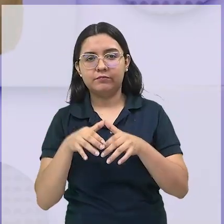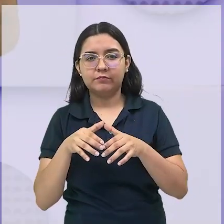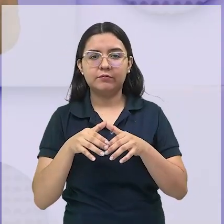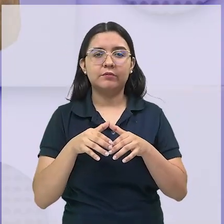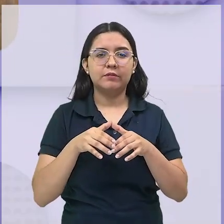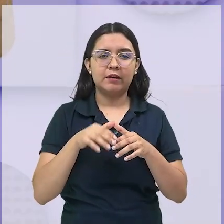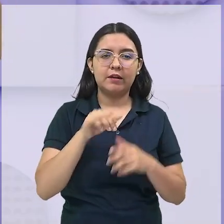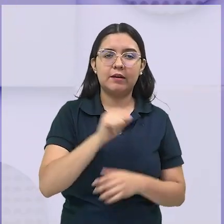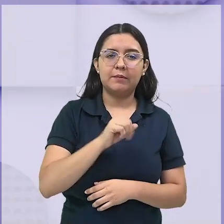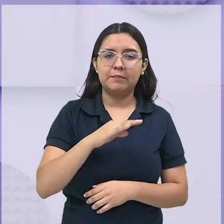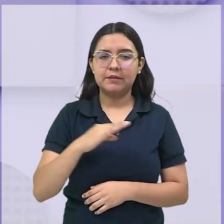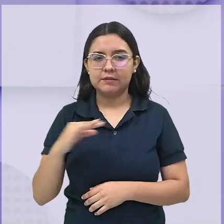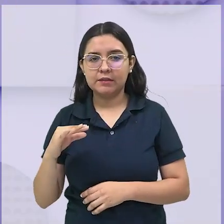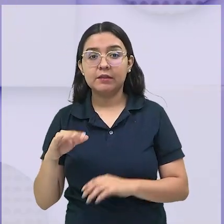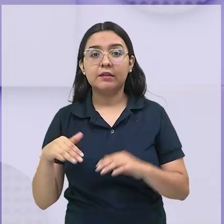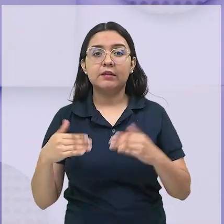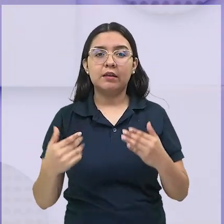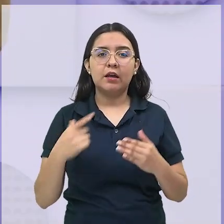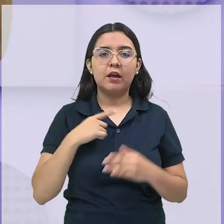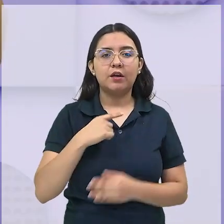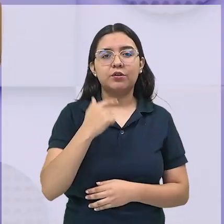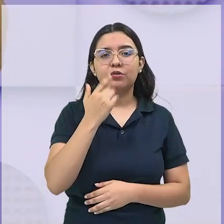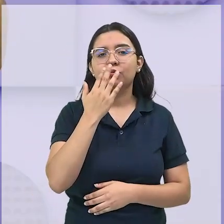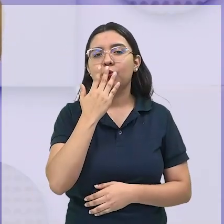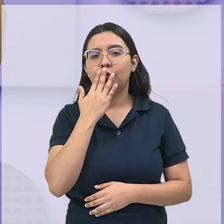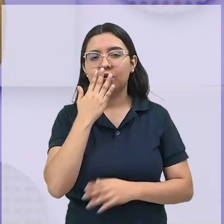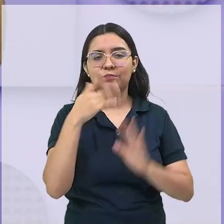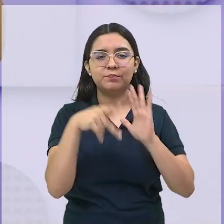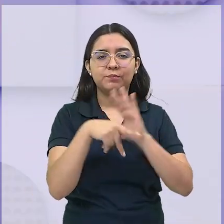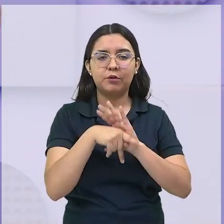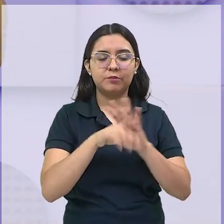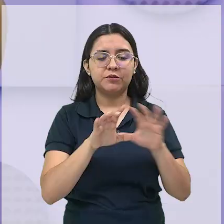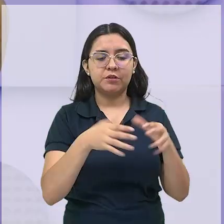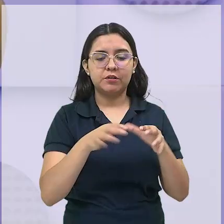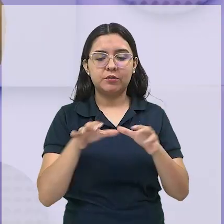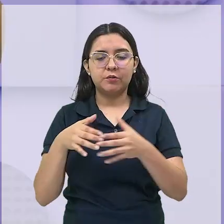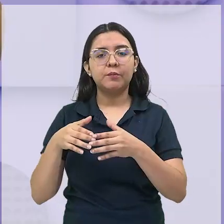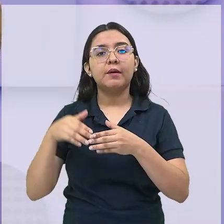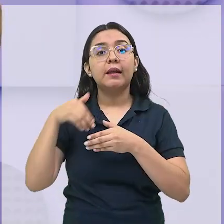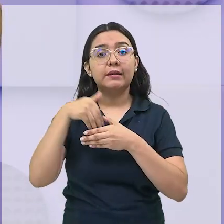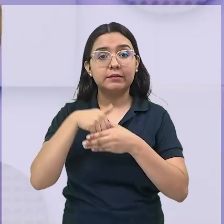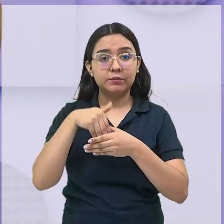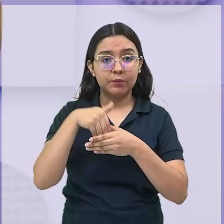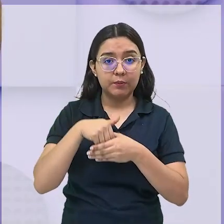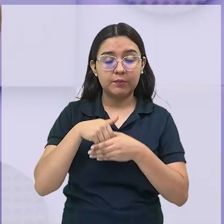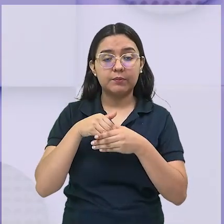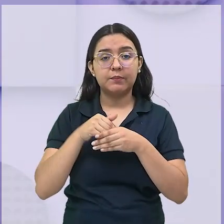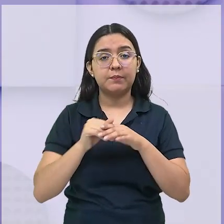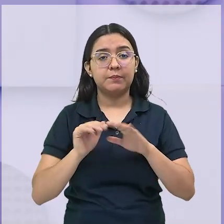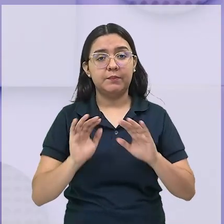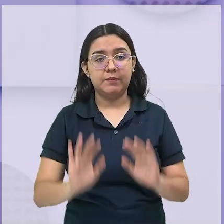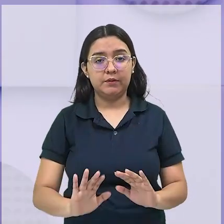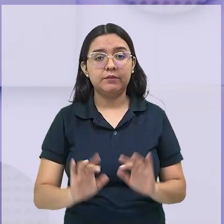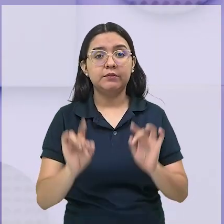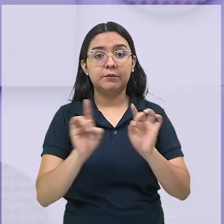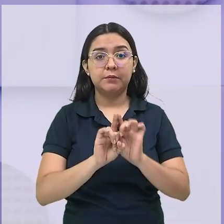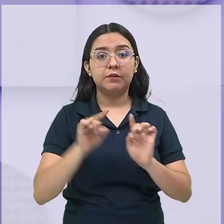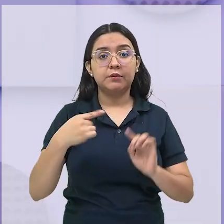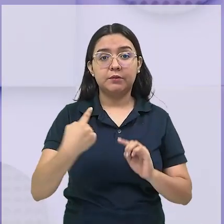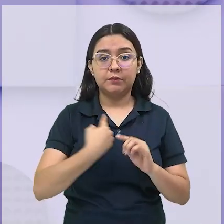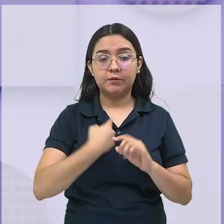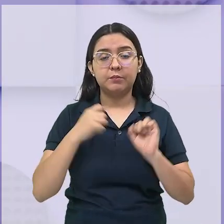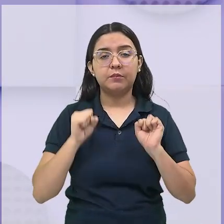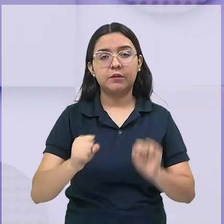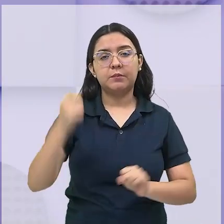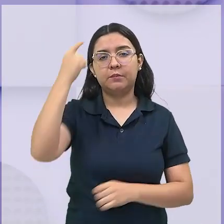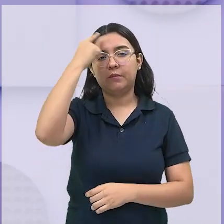B, X, Z, as cores amarela, vermelha, azul, eleições. Mas também nós podemos